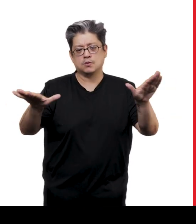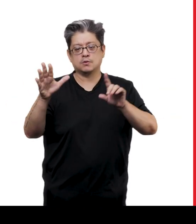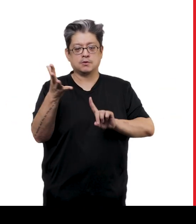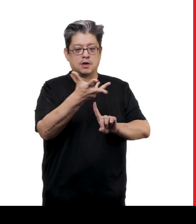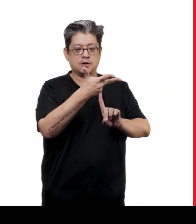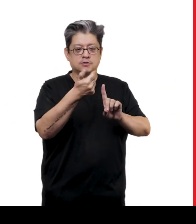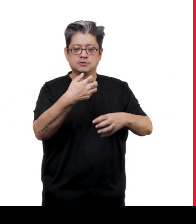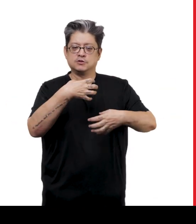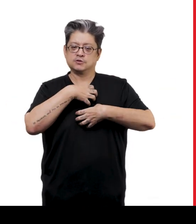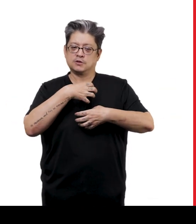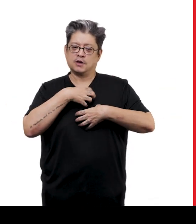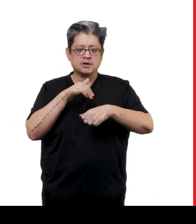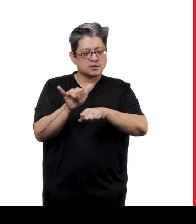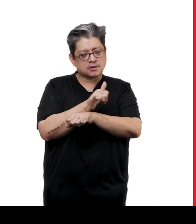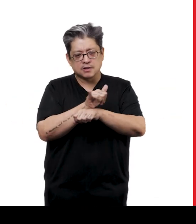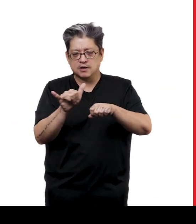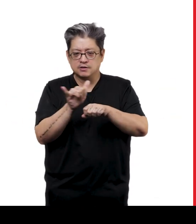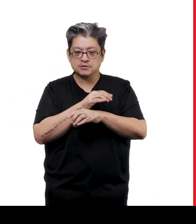didática.